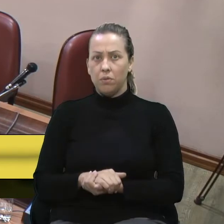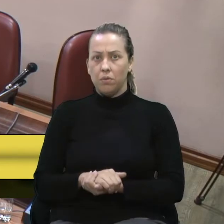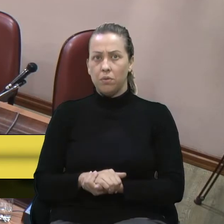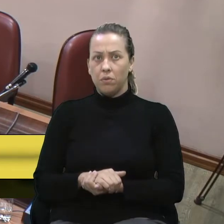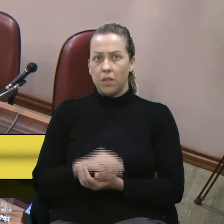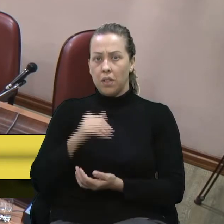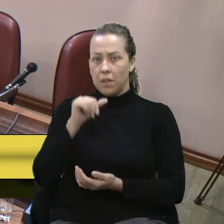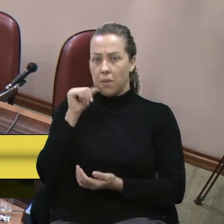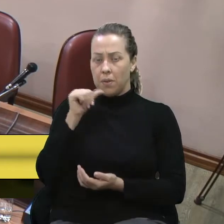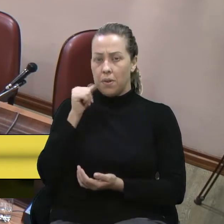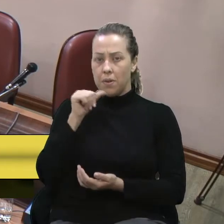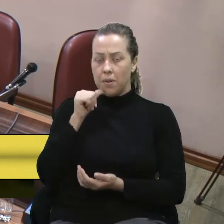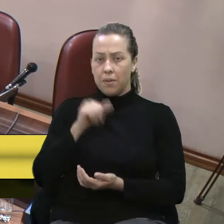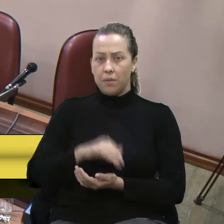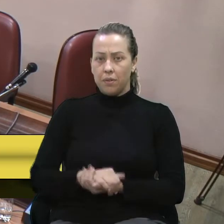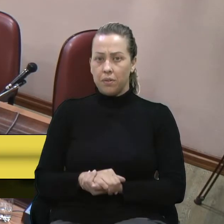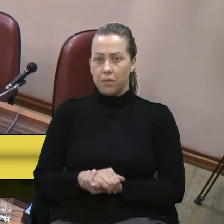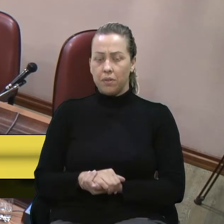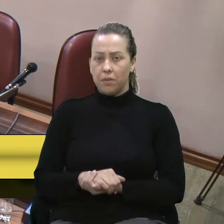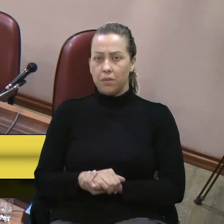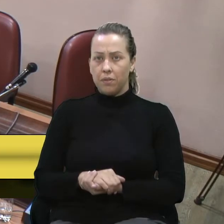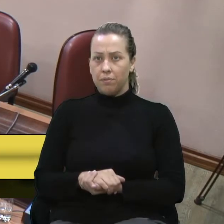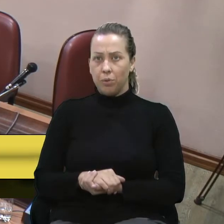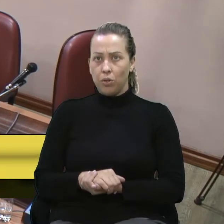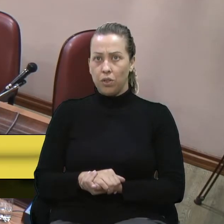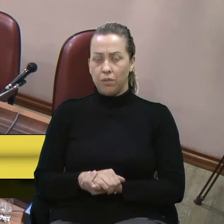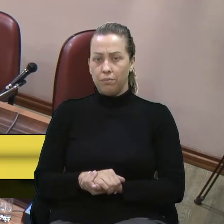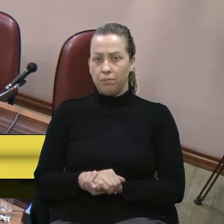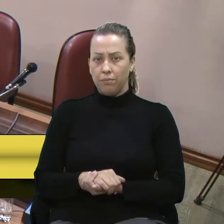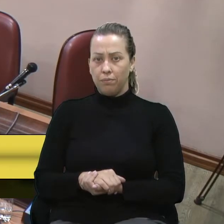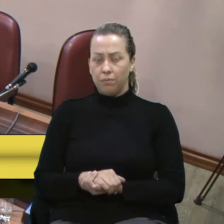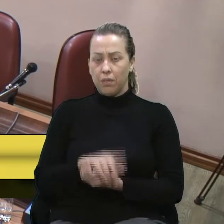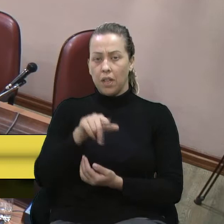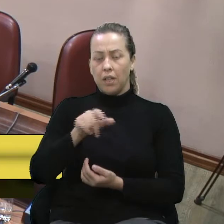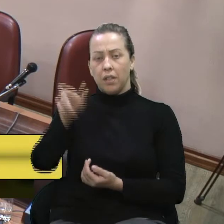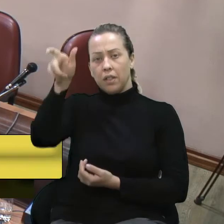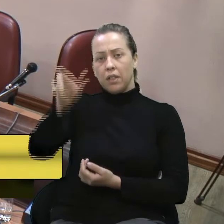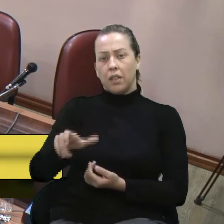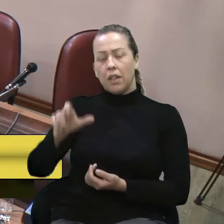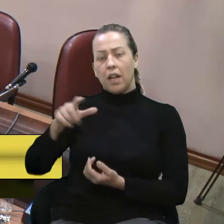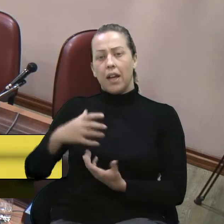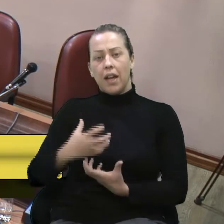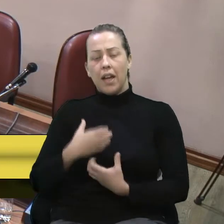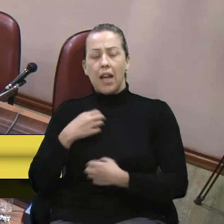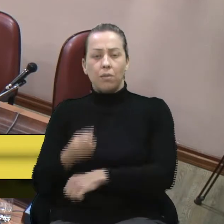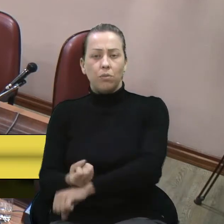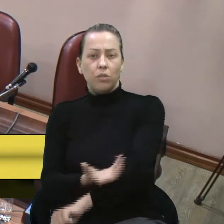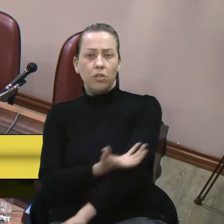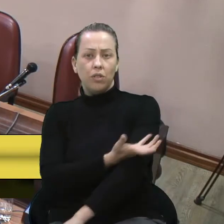vereador. Então, falarmos aqui hoje do Cancian é emocionante,